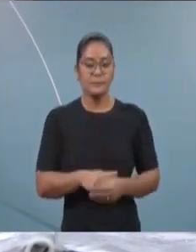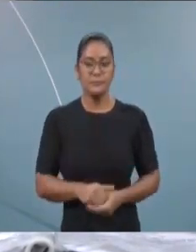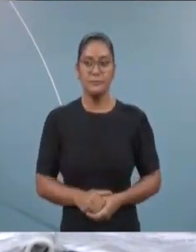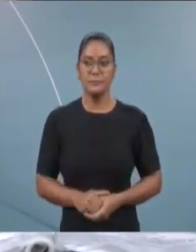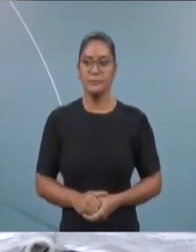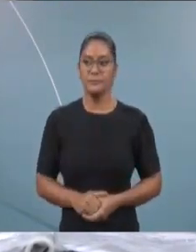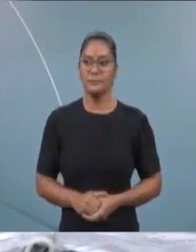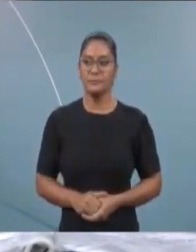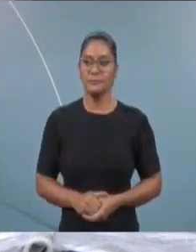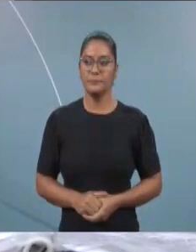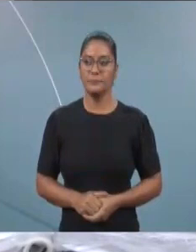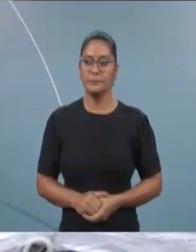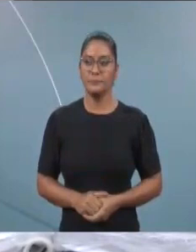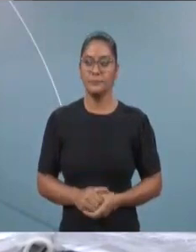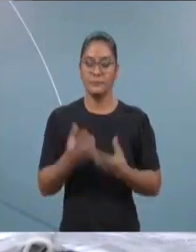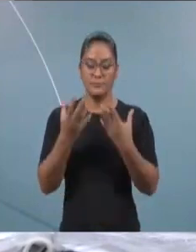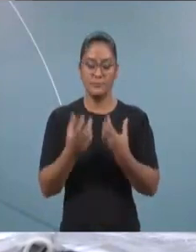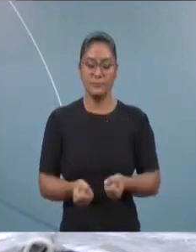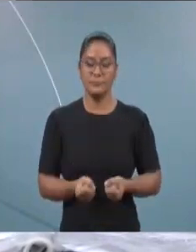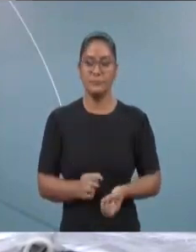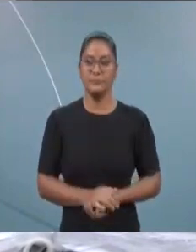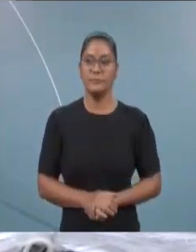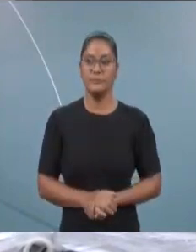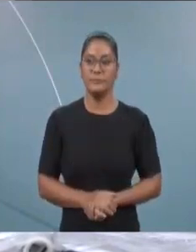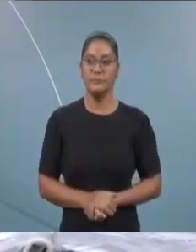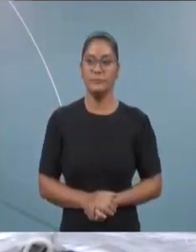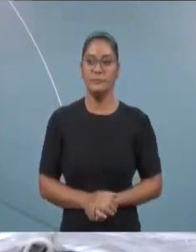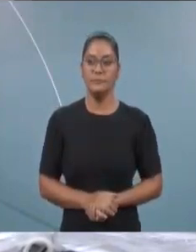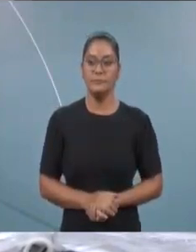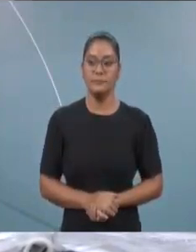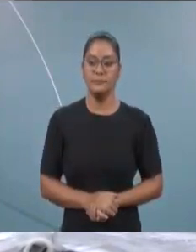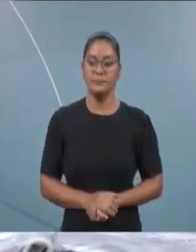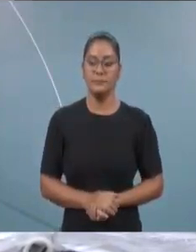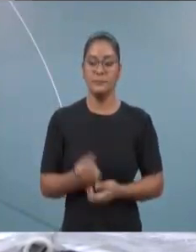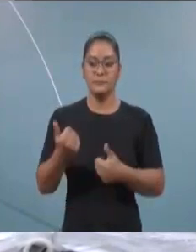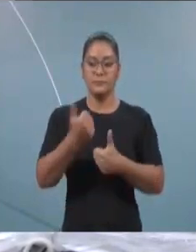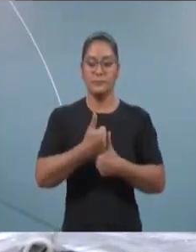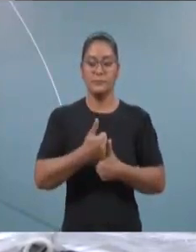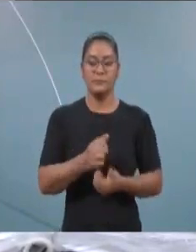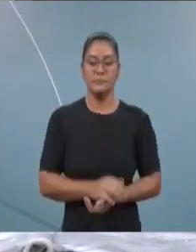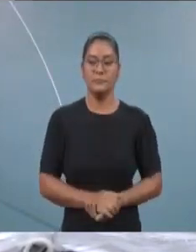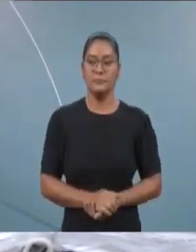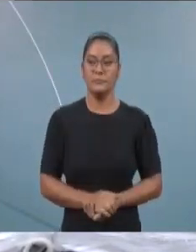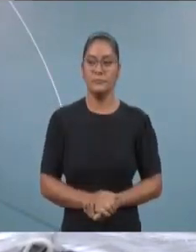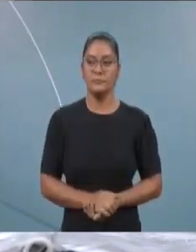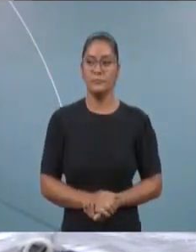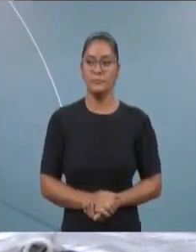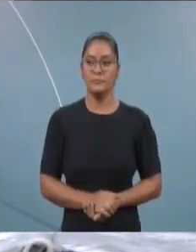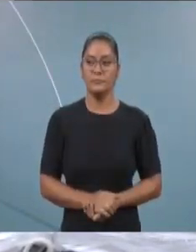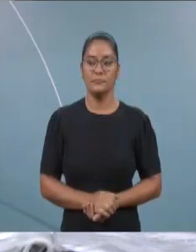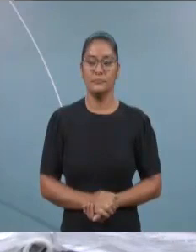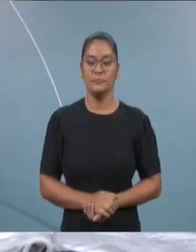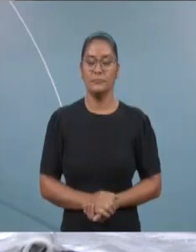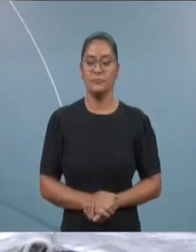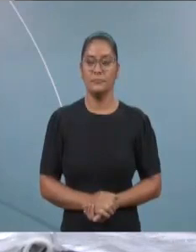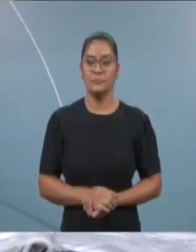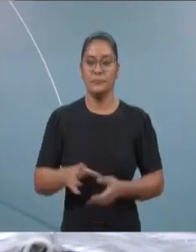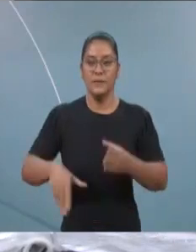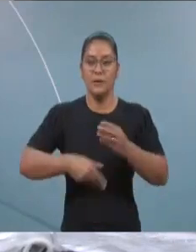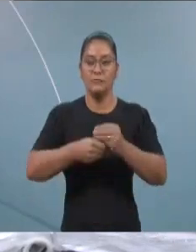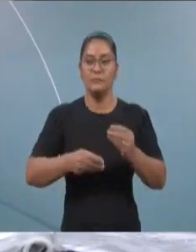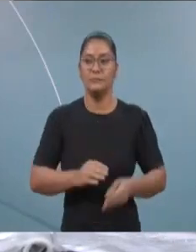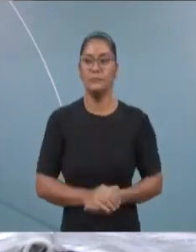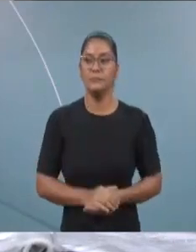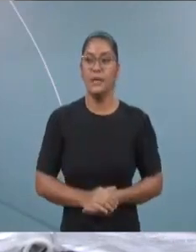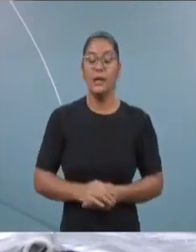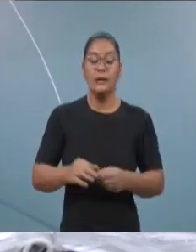Como estão aprovado aprovado substitutivo emenda do deputado